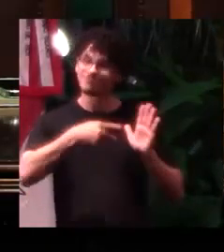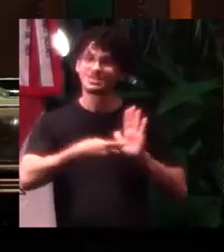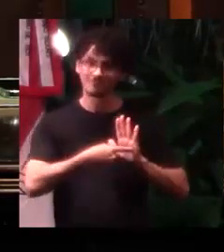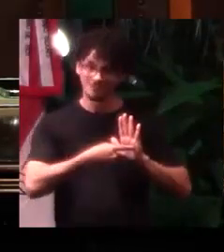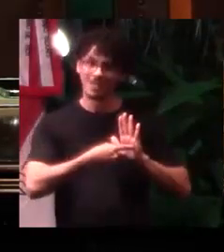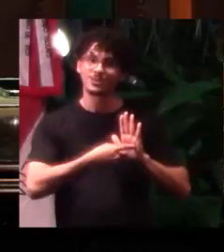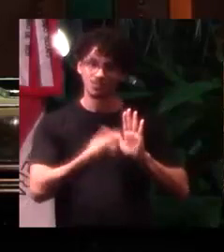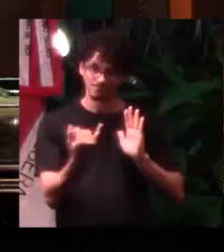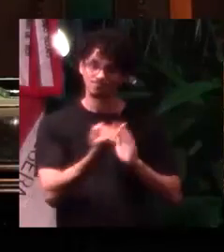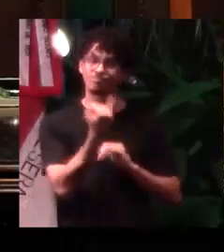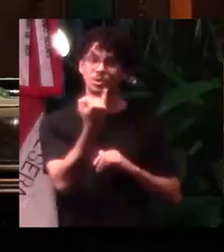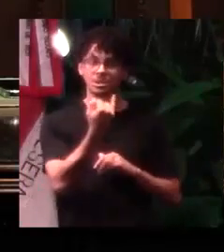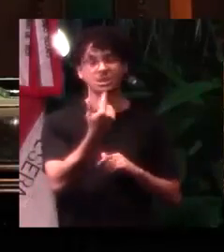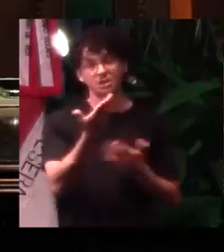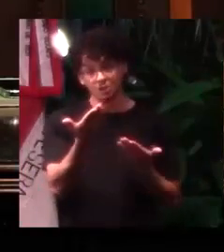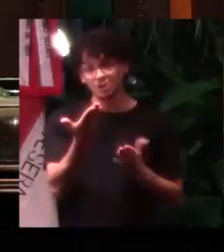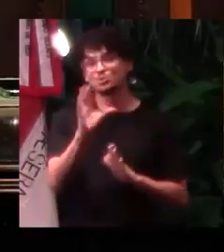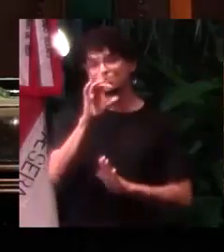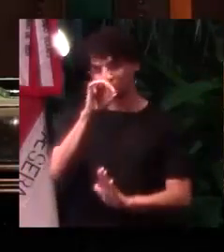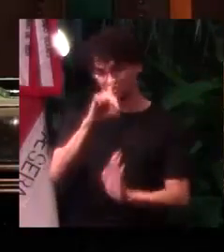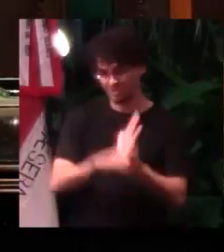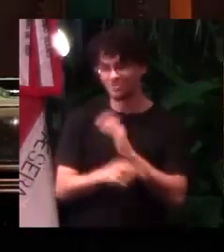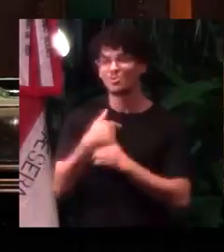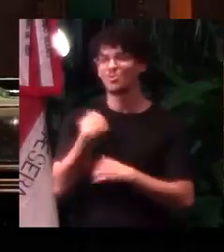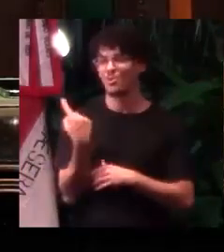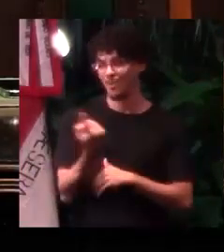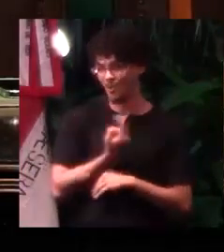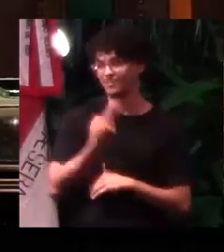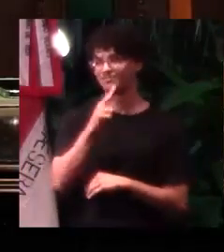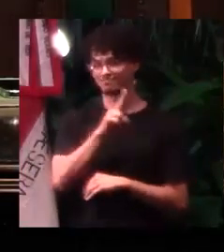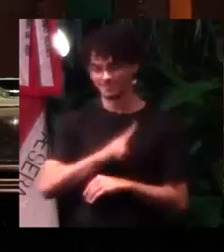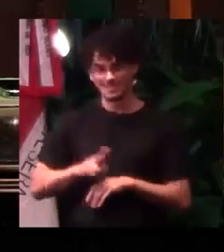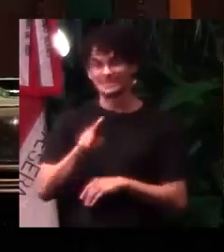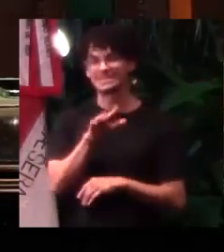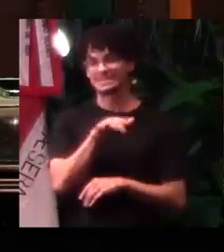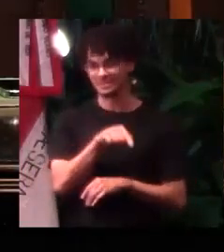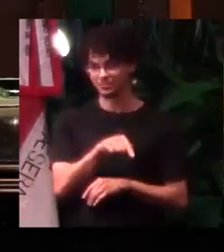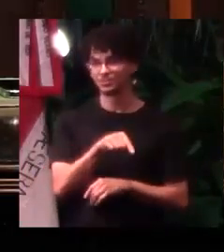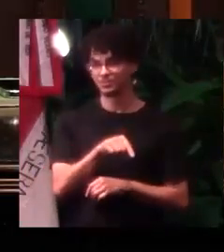direito... Nós usamos, né, muitas